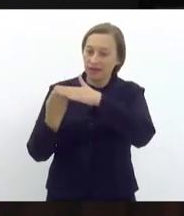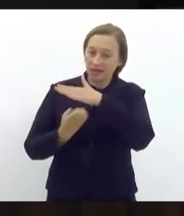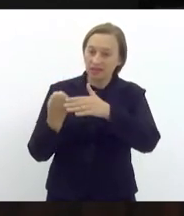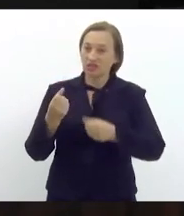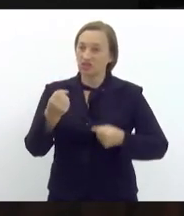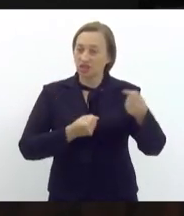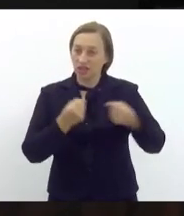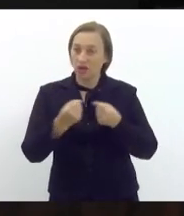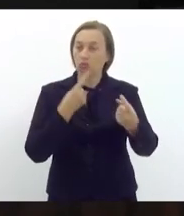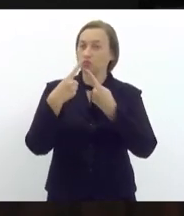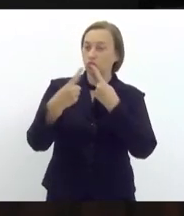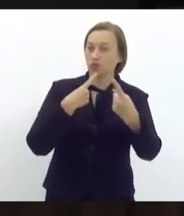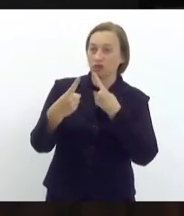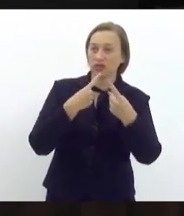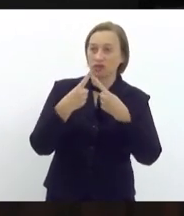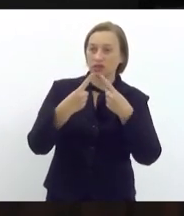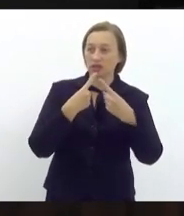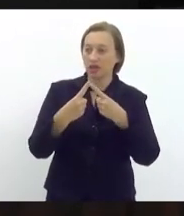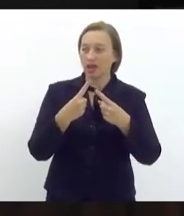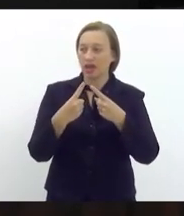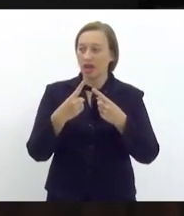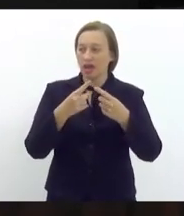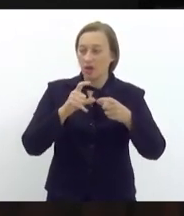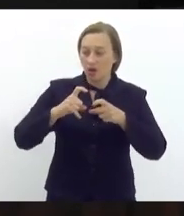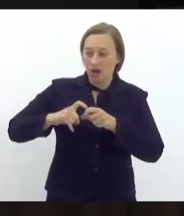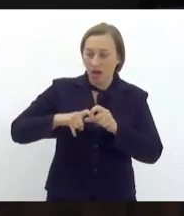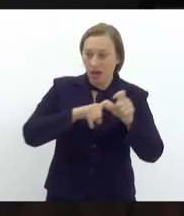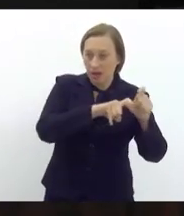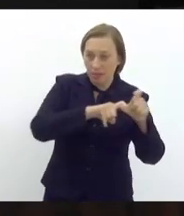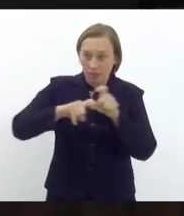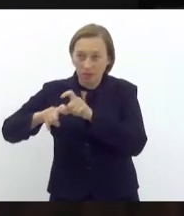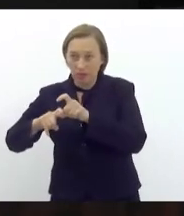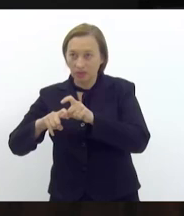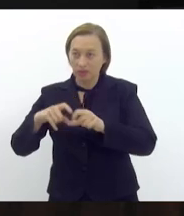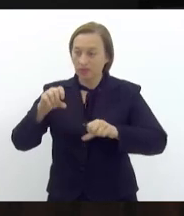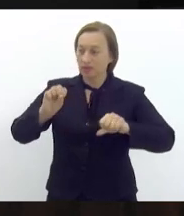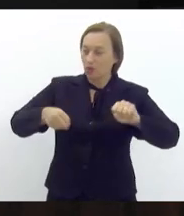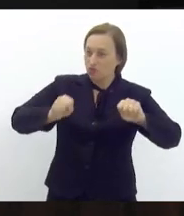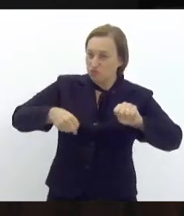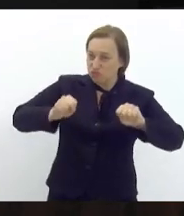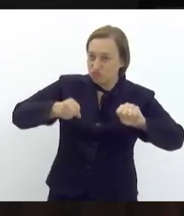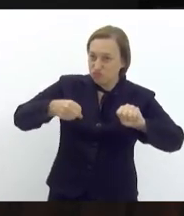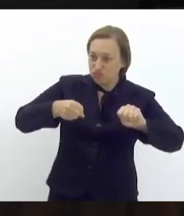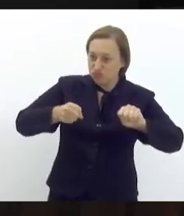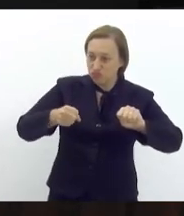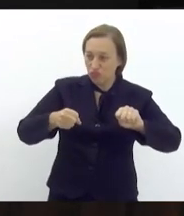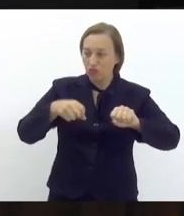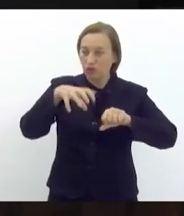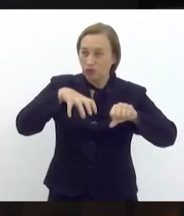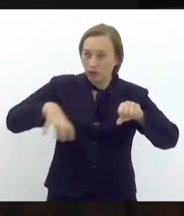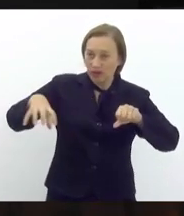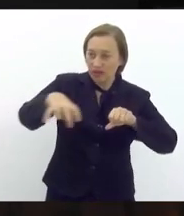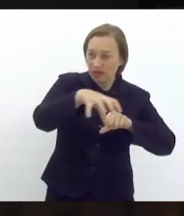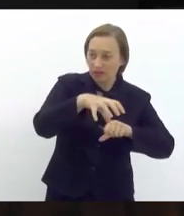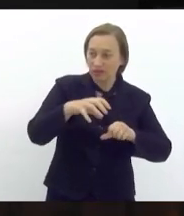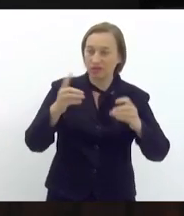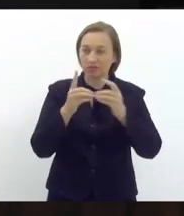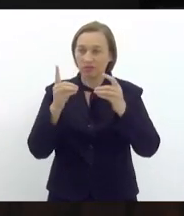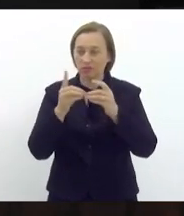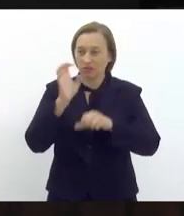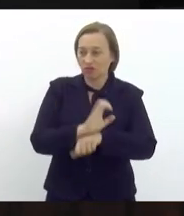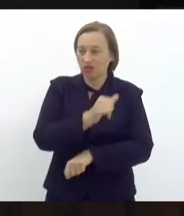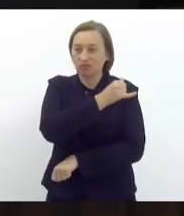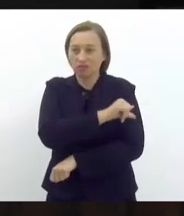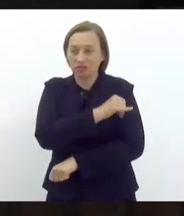disponibilizarem reboques próprios para motocicletas junto aos postos de atendimento no estado do Rio de Janeiro